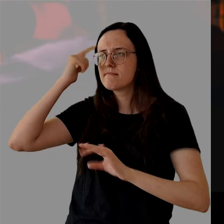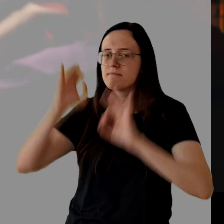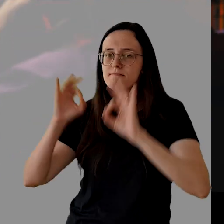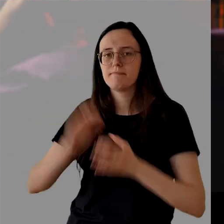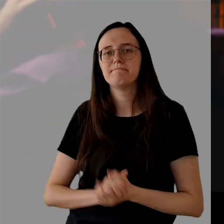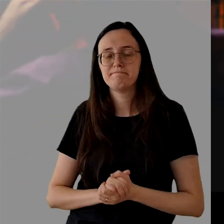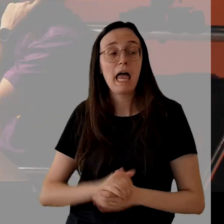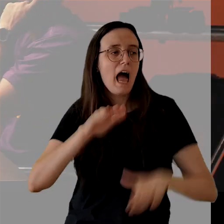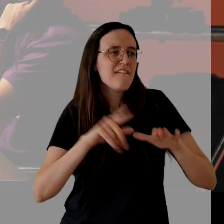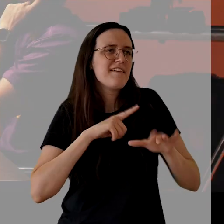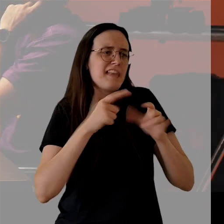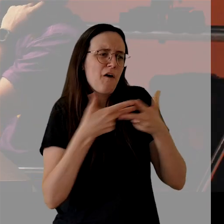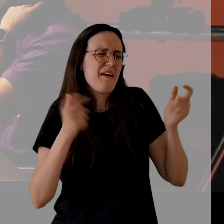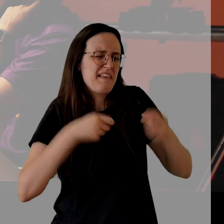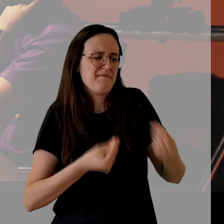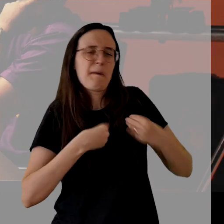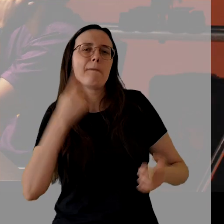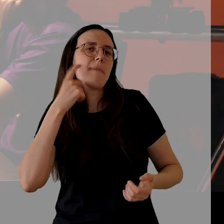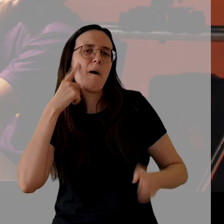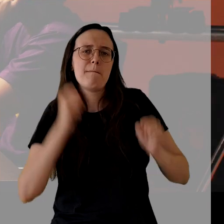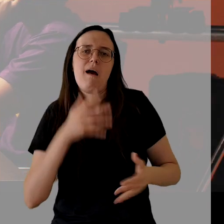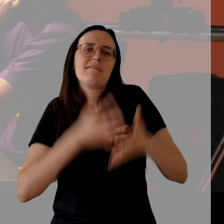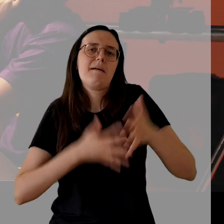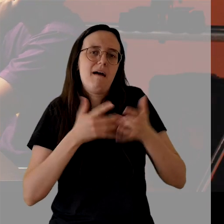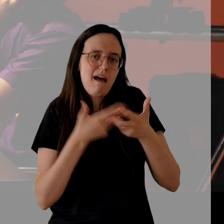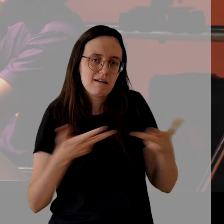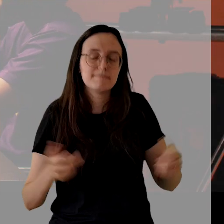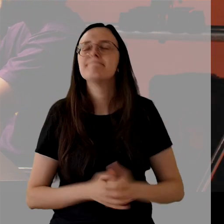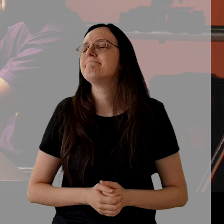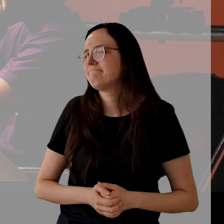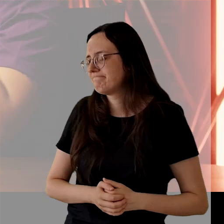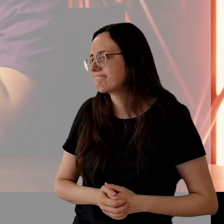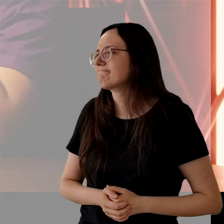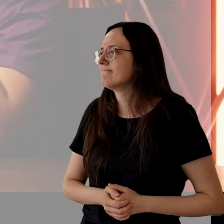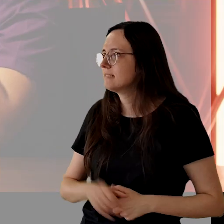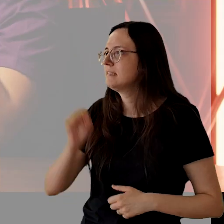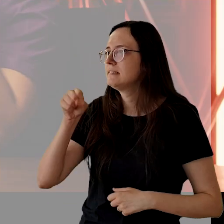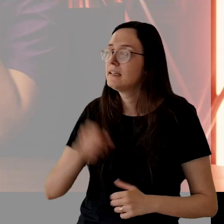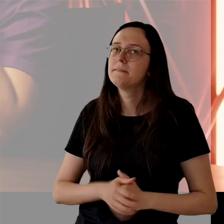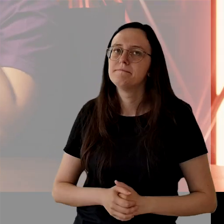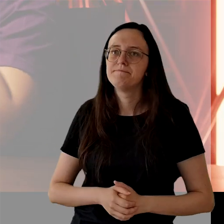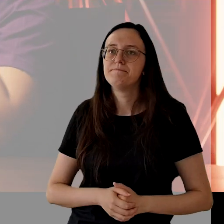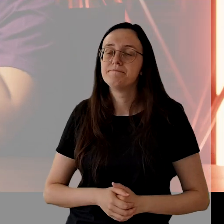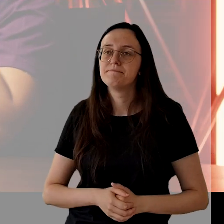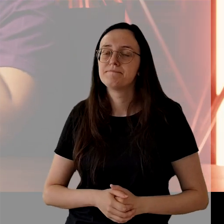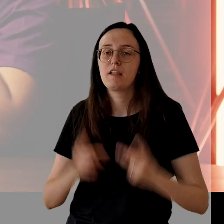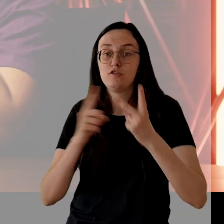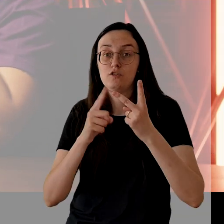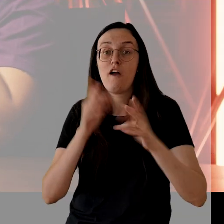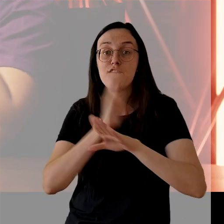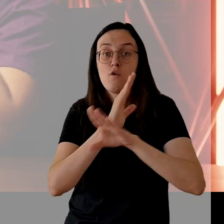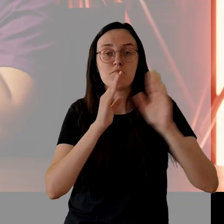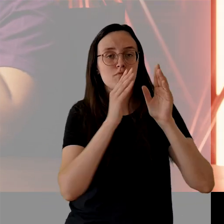algum barulho, algum Pode. som que vai poder atrapalhar também ali na captação. Sim, já o segundo longa que